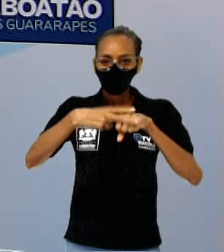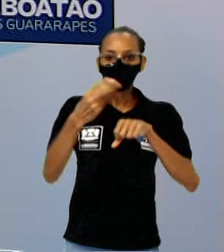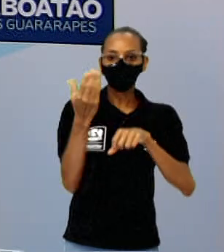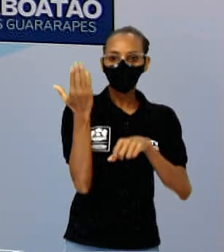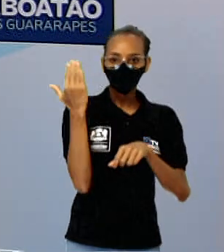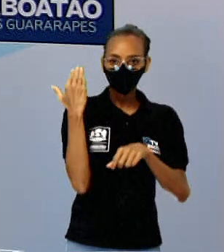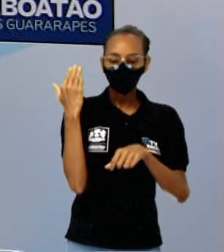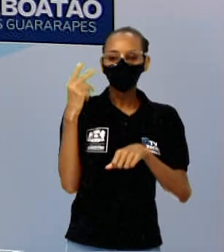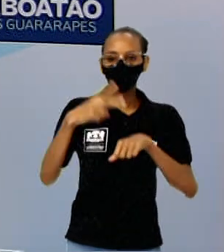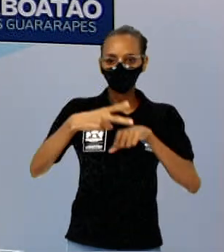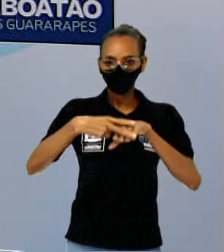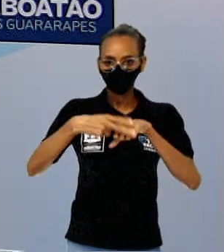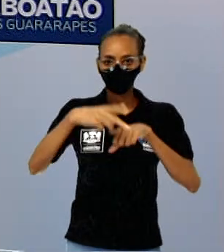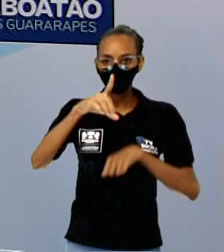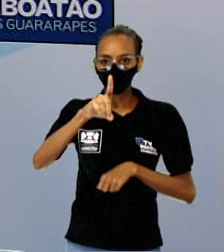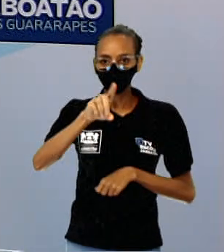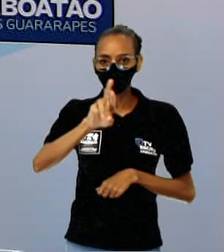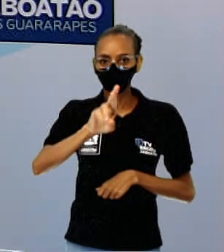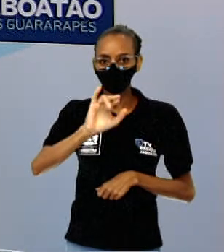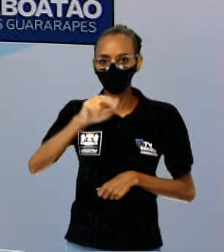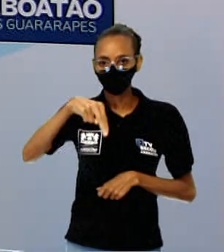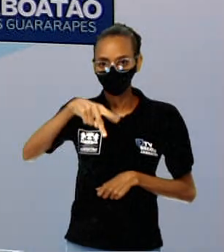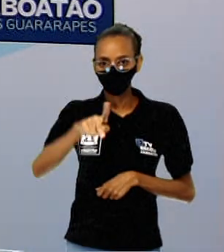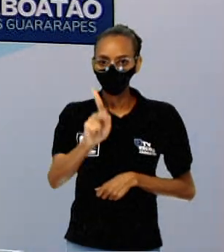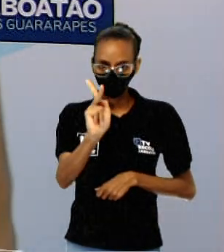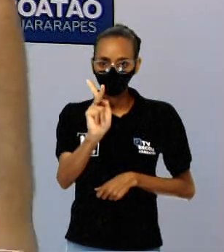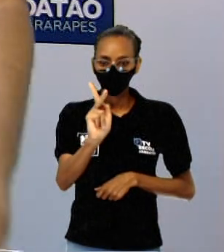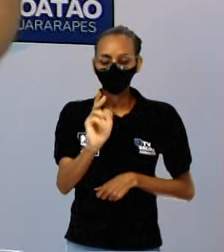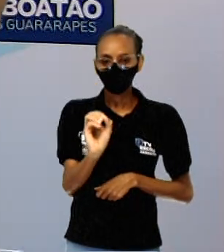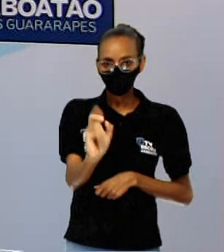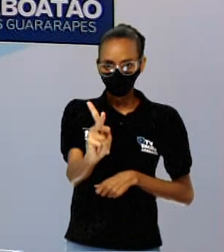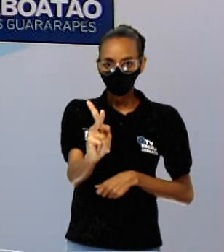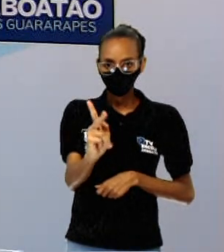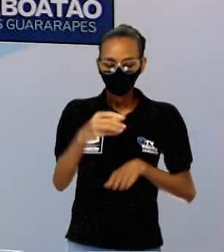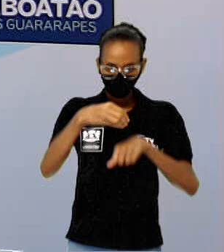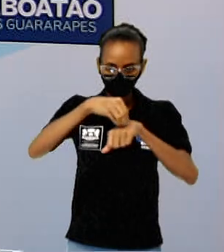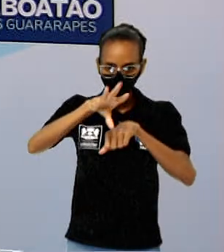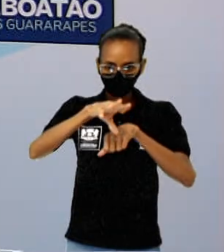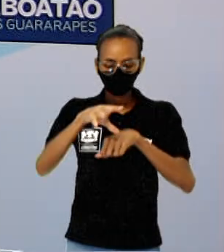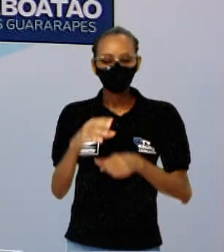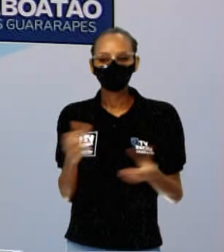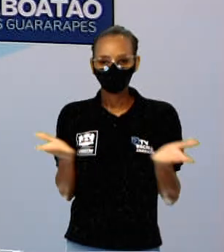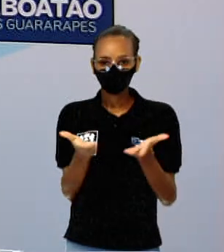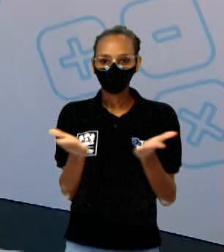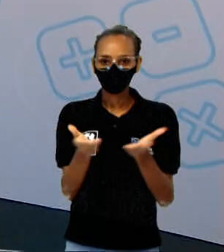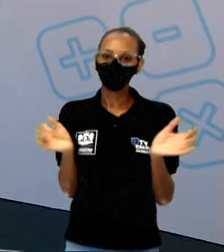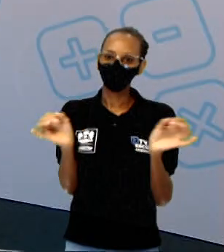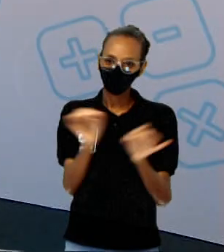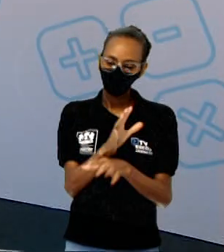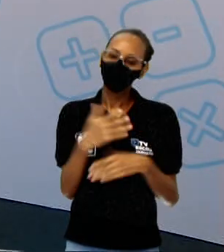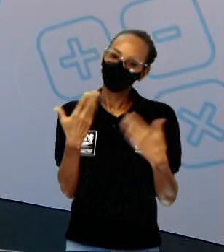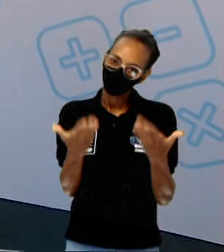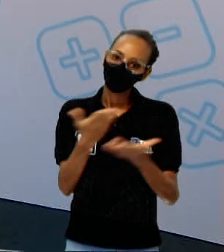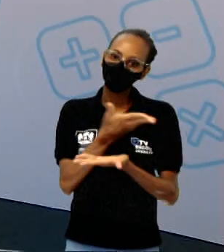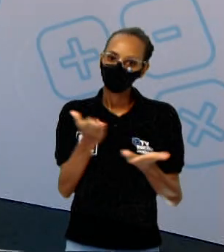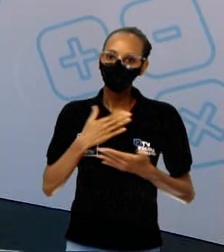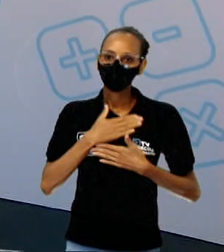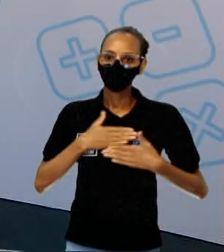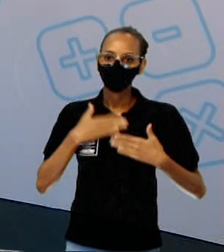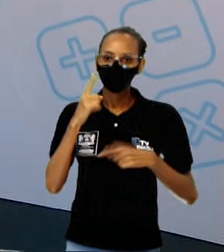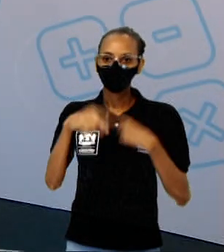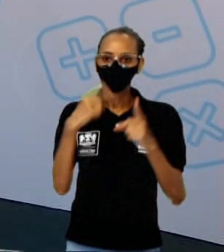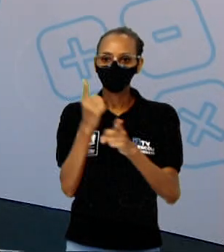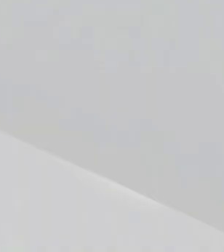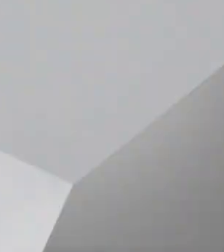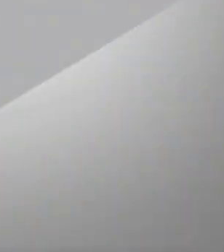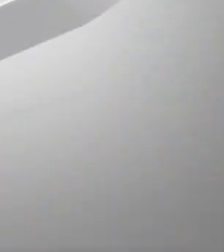certo? Preste atenção nessa dica, certo? Por hoje é só, minha gente. Espero que vocês tenham gostado e até a próxima.